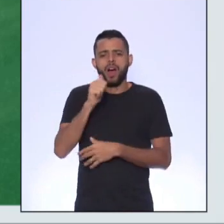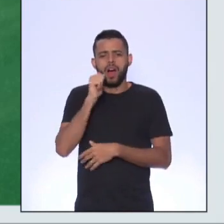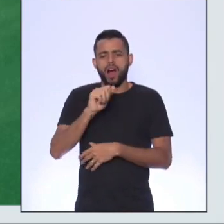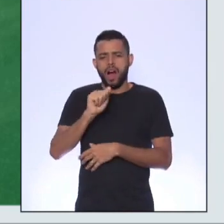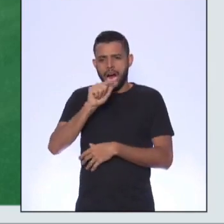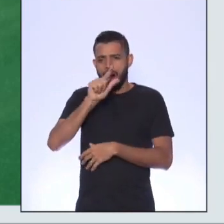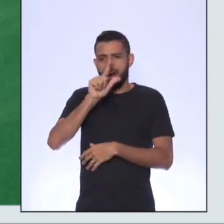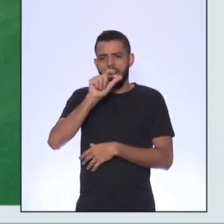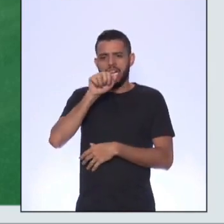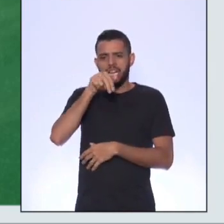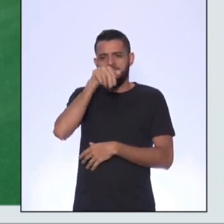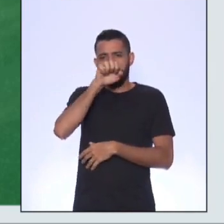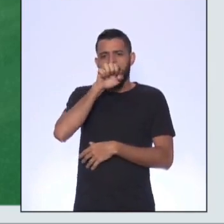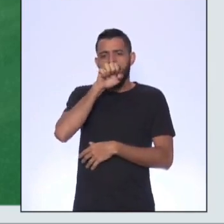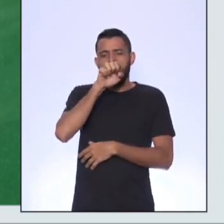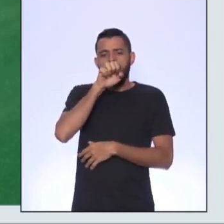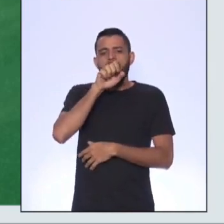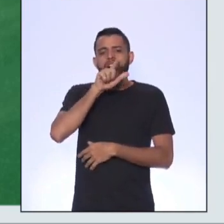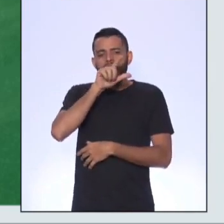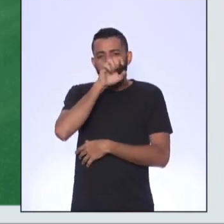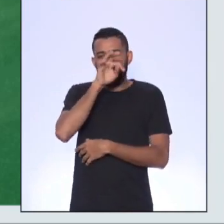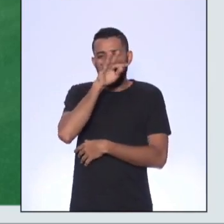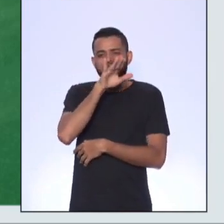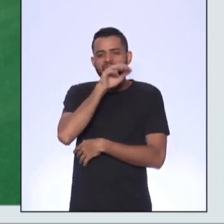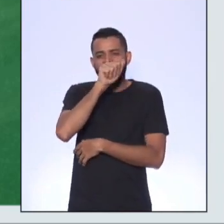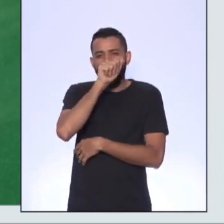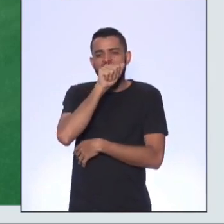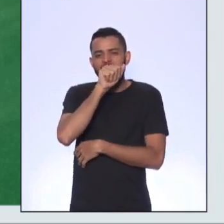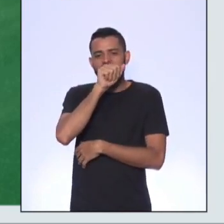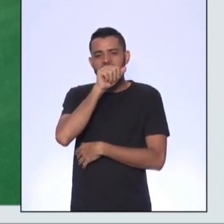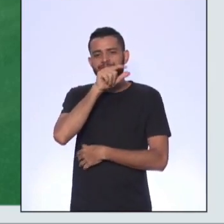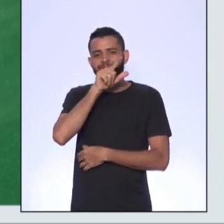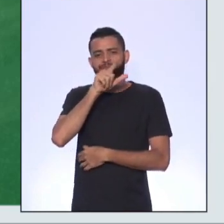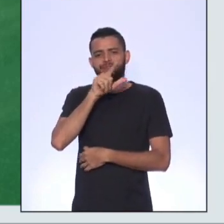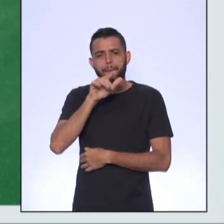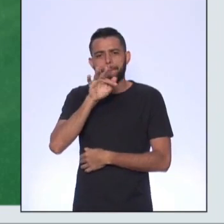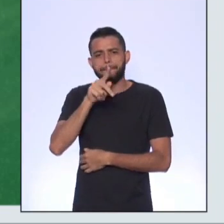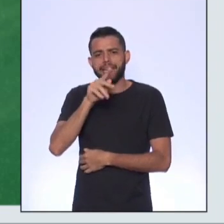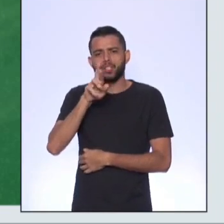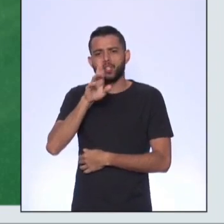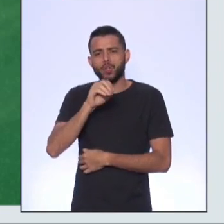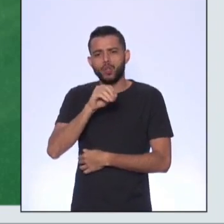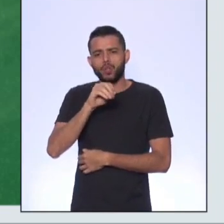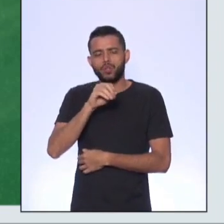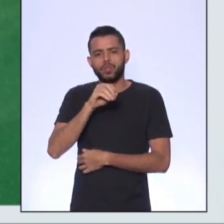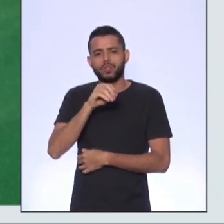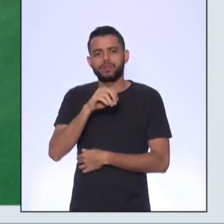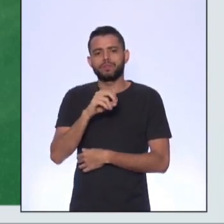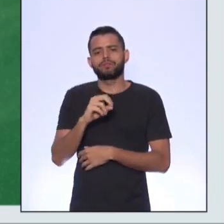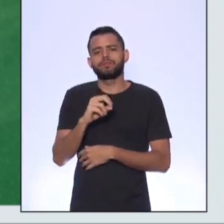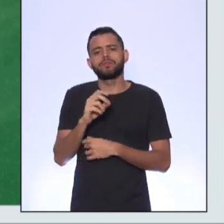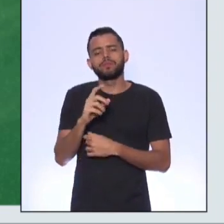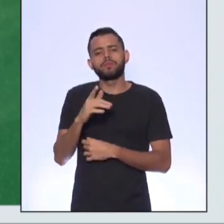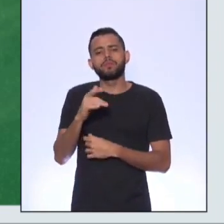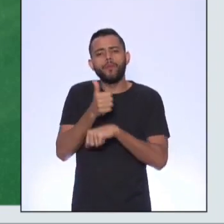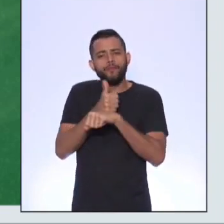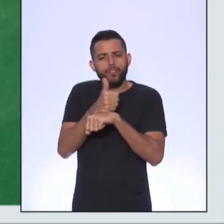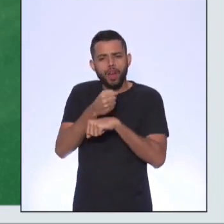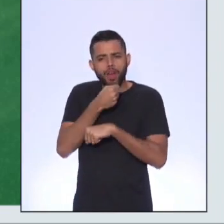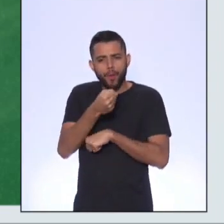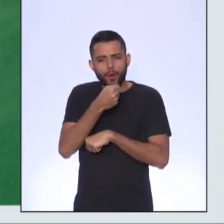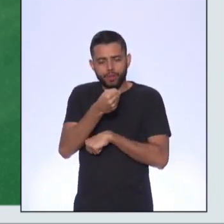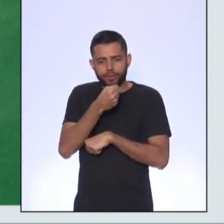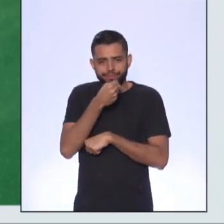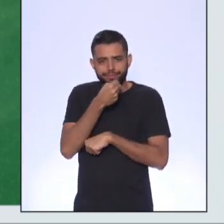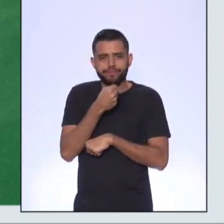pela Letícia Fontes, pela Natália Oliveira e pelo Pedro Rocha, um conjunto de repórteres aí. Tá? Aí diz assim,